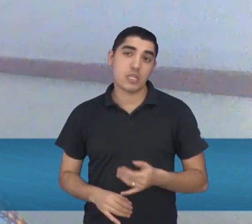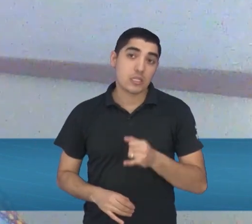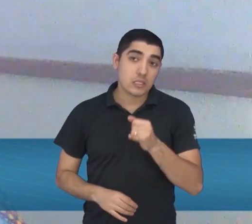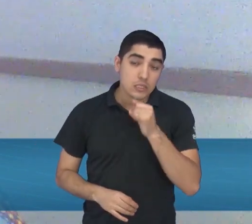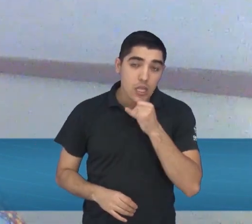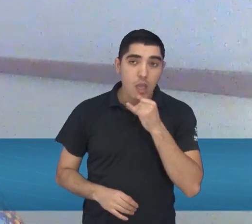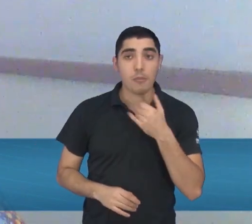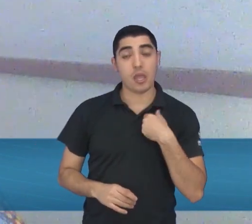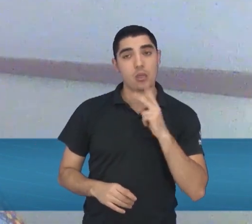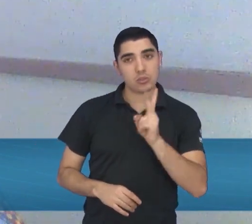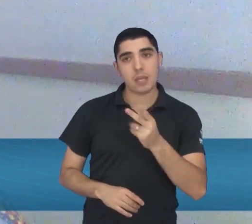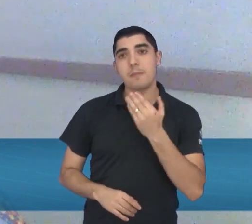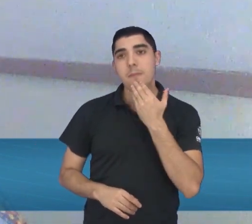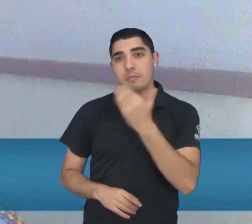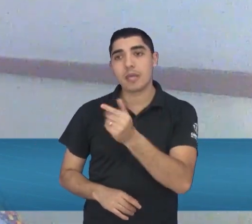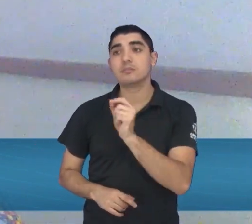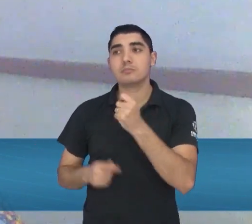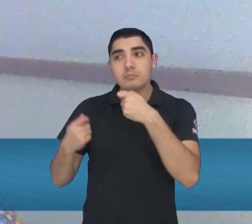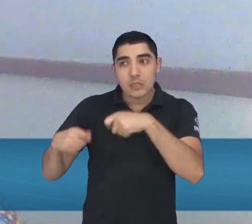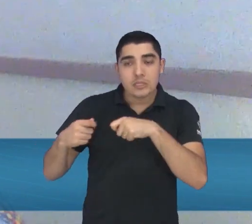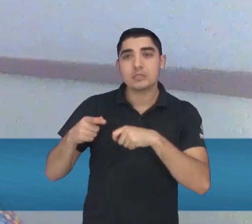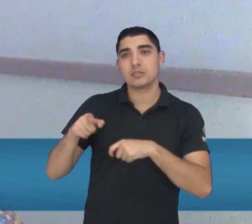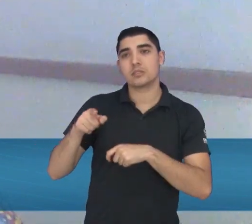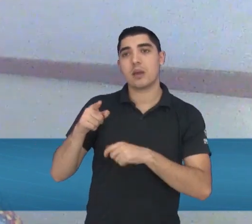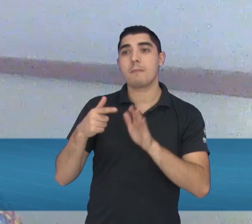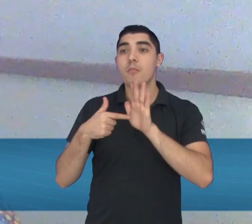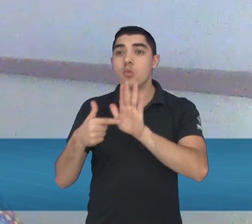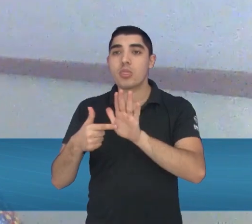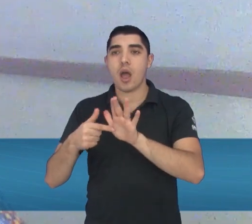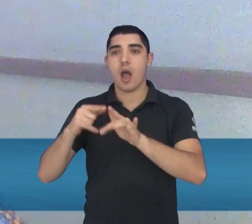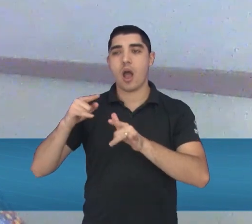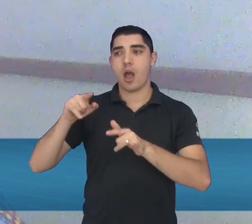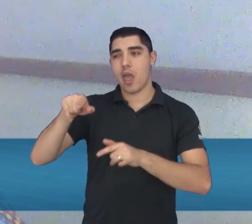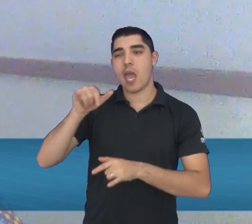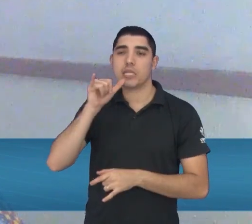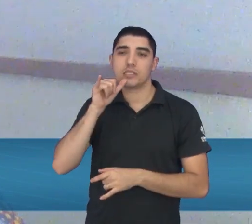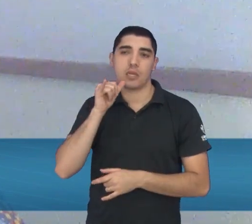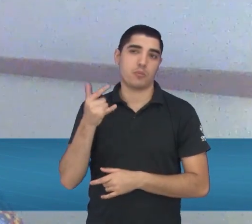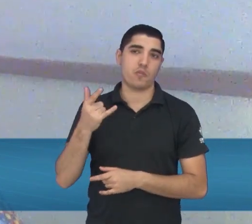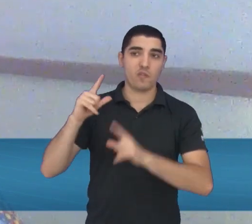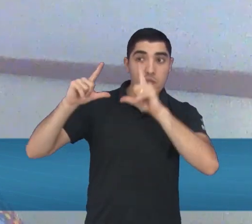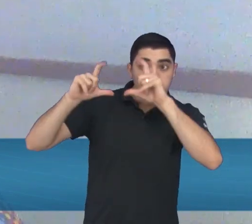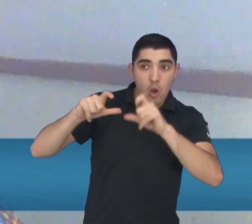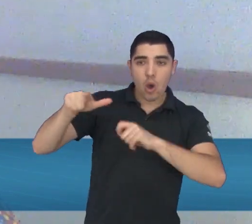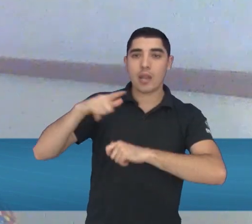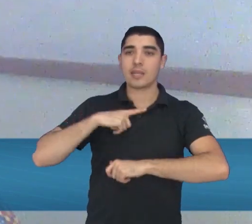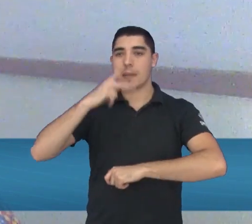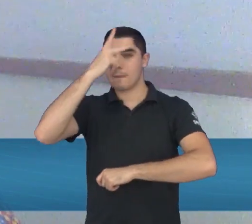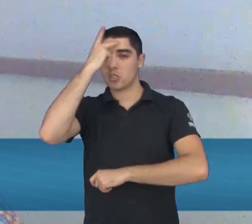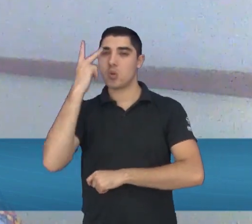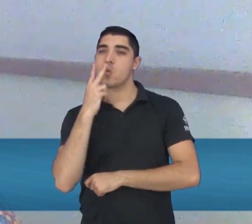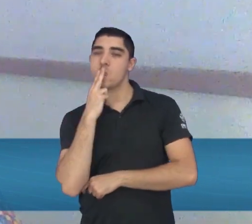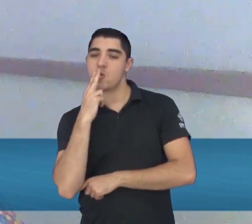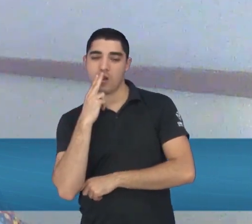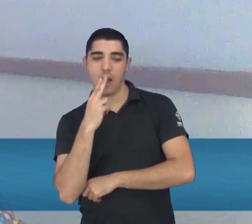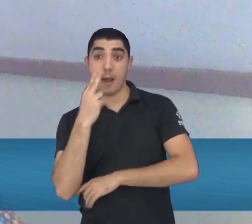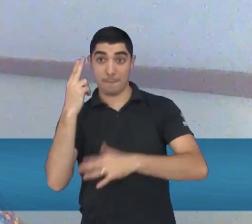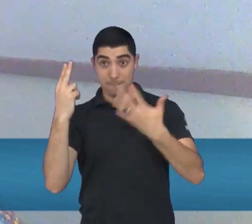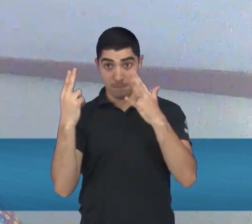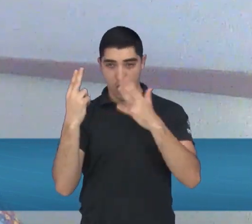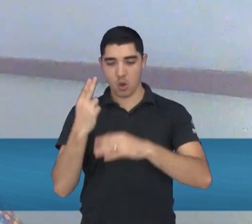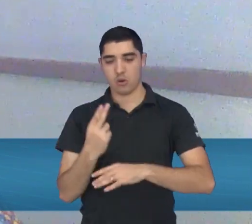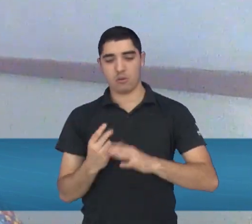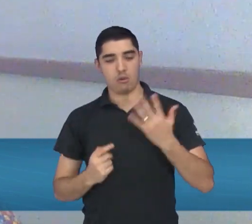normalmente eu peço alguma imagem da pessoa fumando, a mão para fora da janela com o cigarro, para